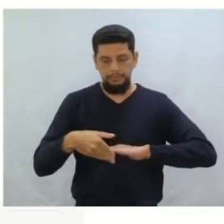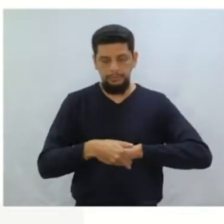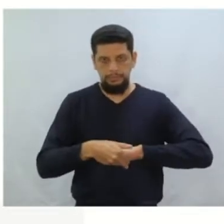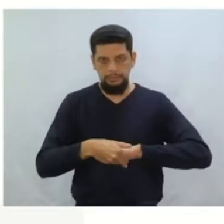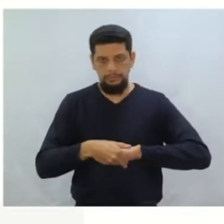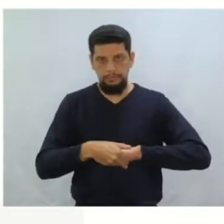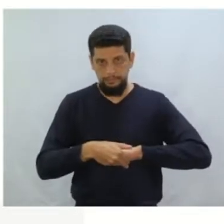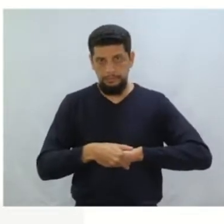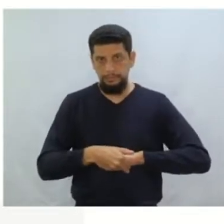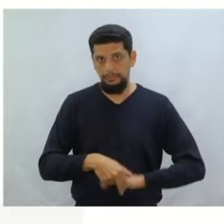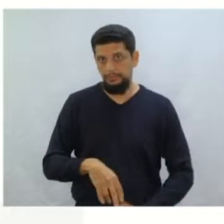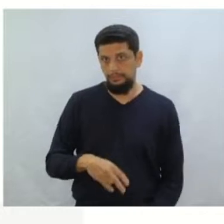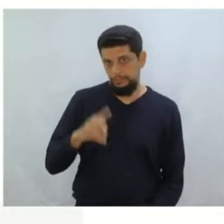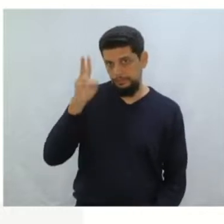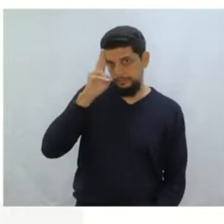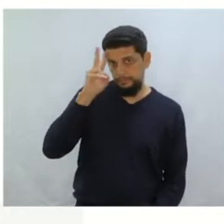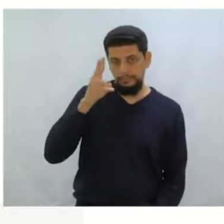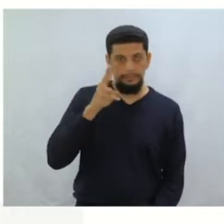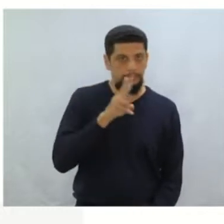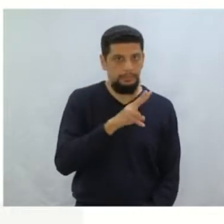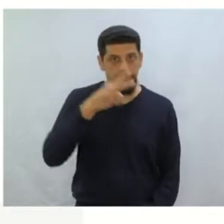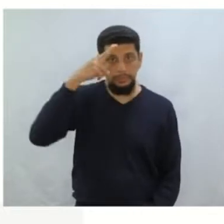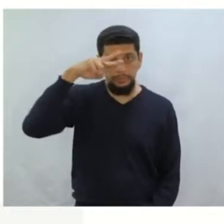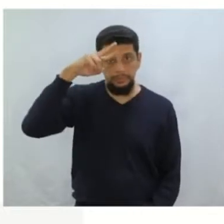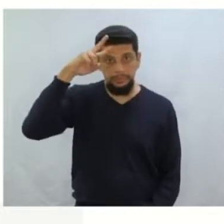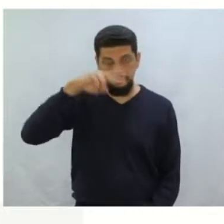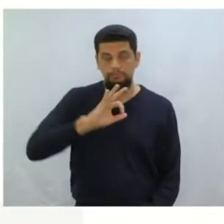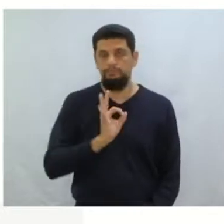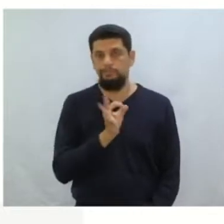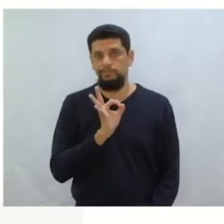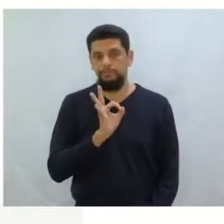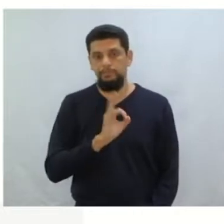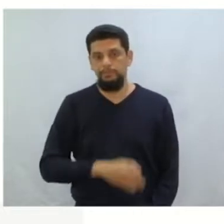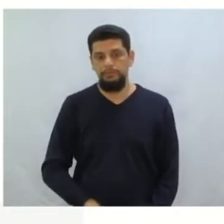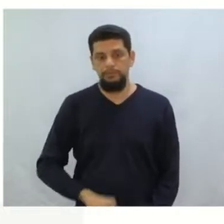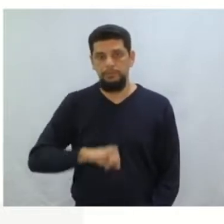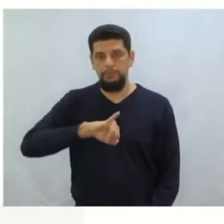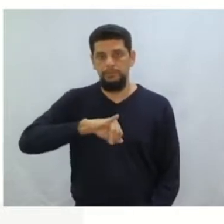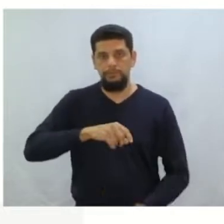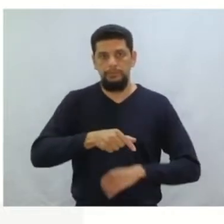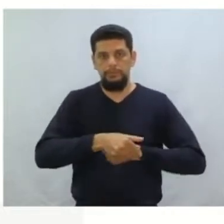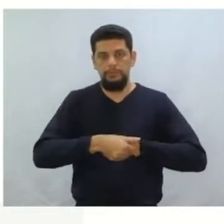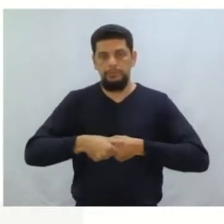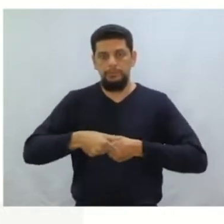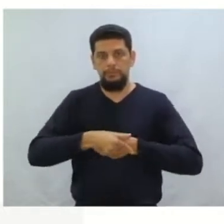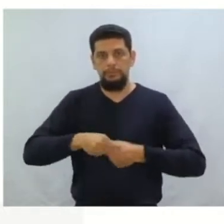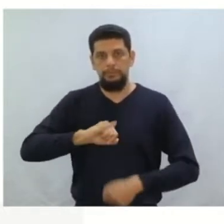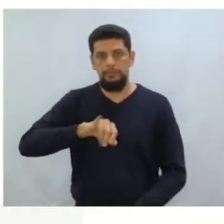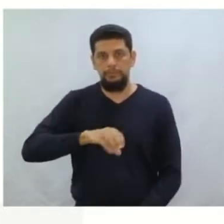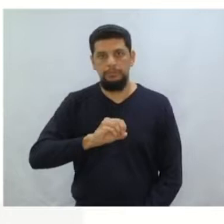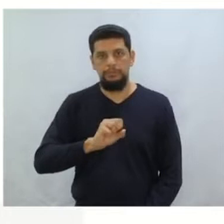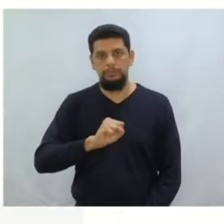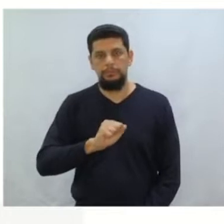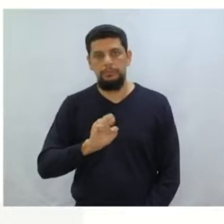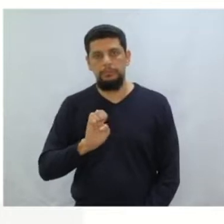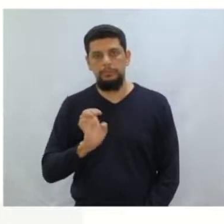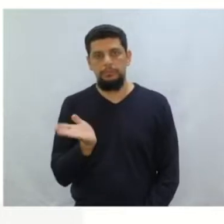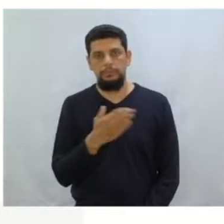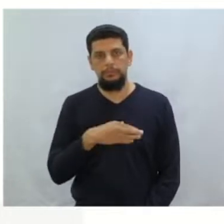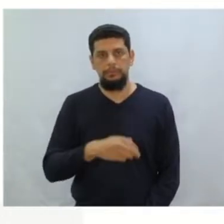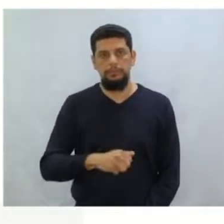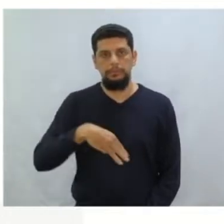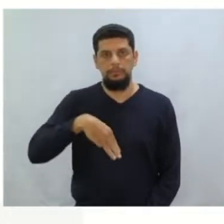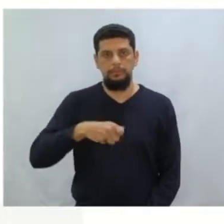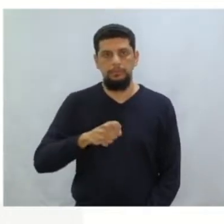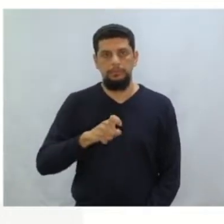de sapato da Cinderela? Nós ouvimos essa história, né, do José Roberto Toreiro e